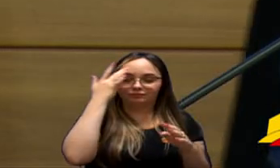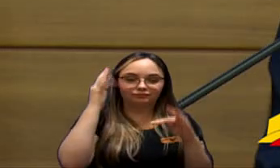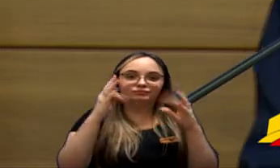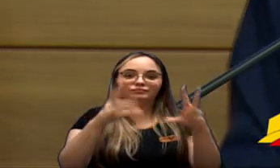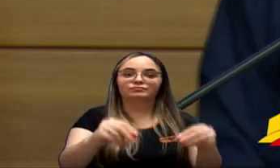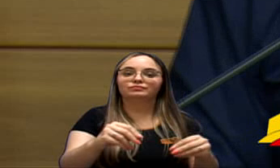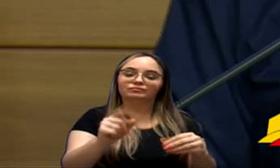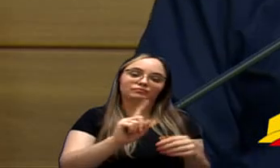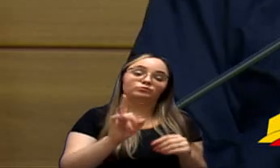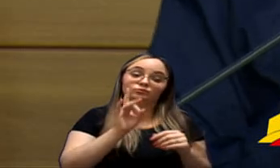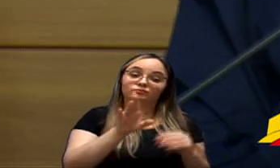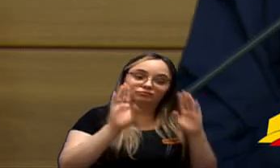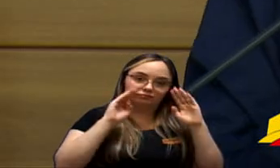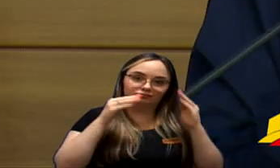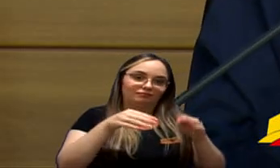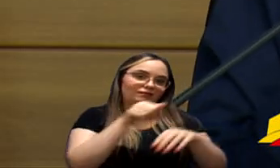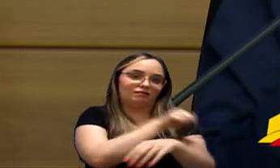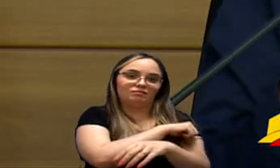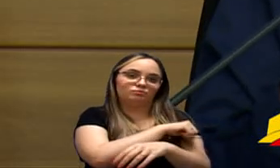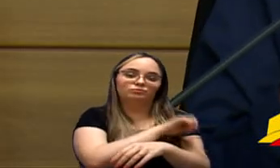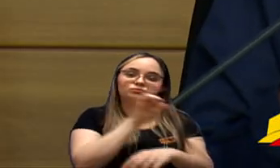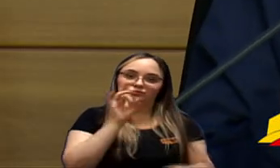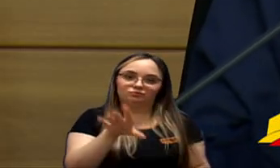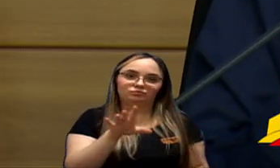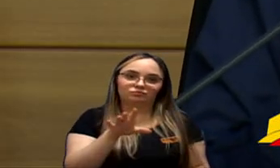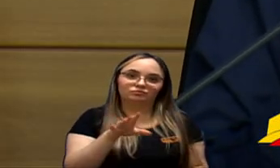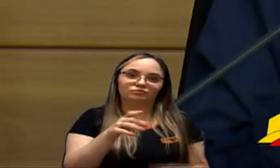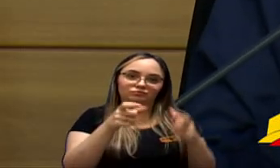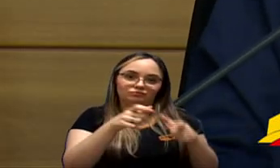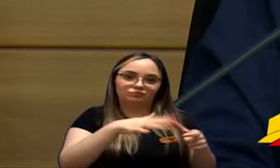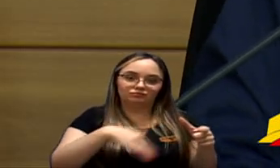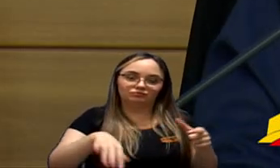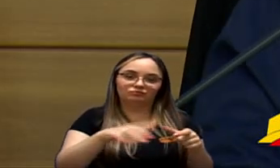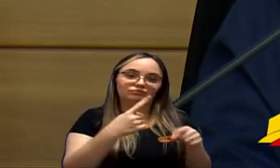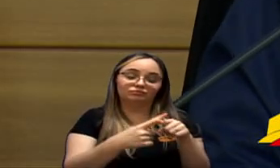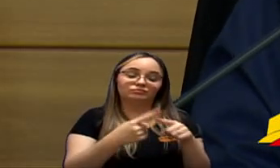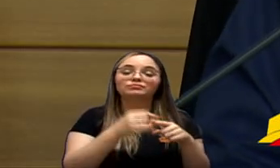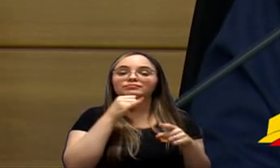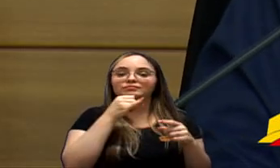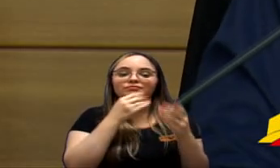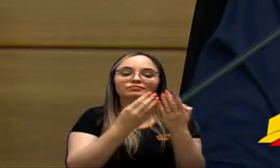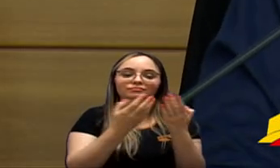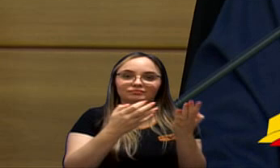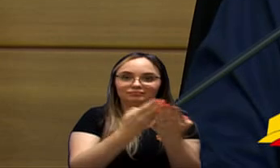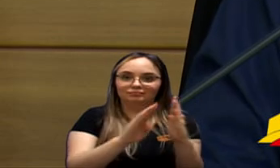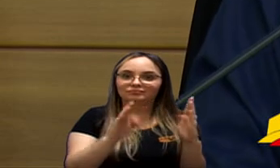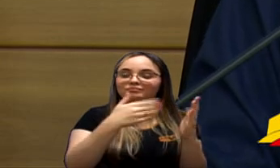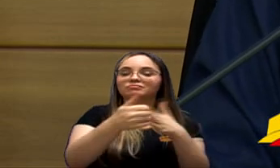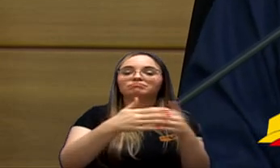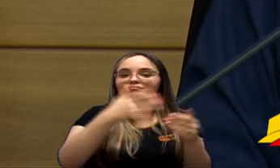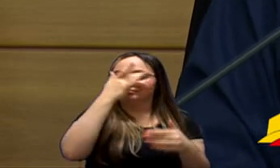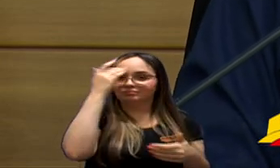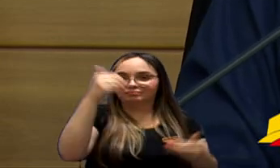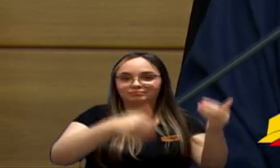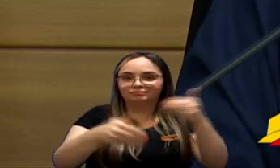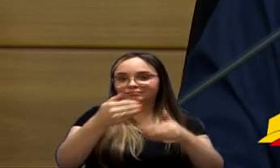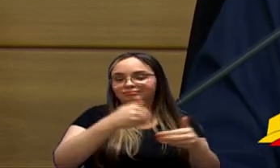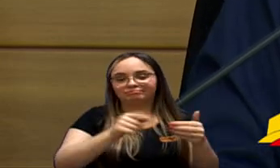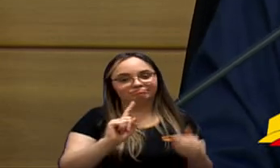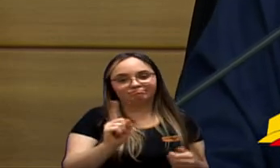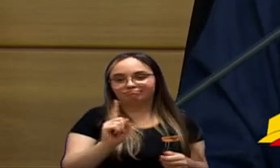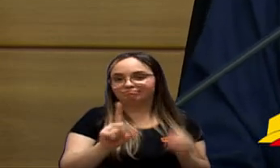ser atendida naquele espaço com recurso educacional, que as legislações não permitem, tanto